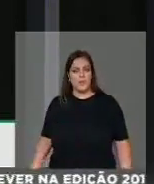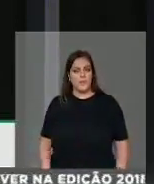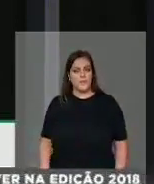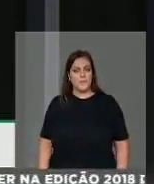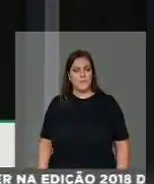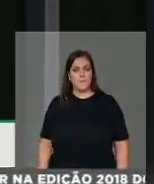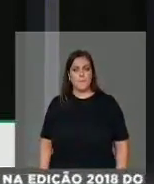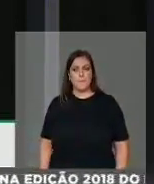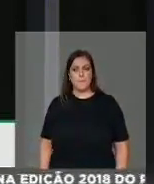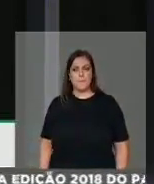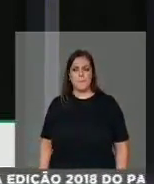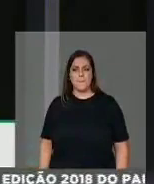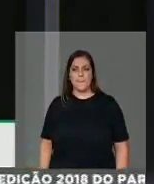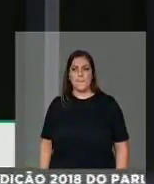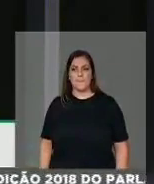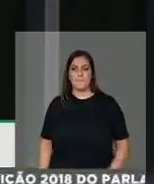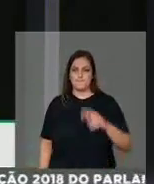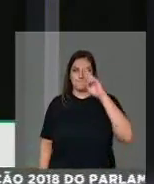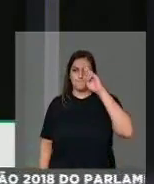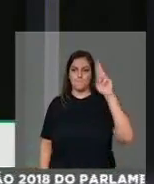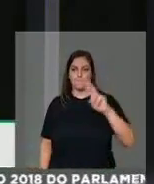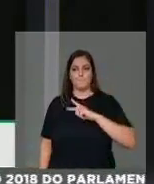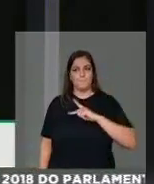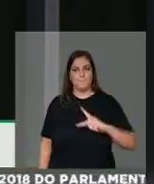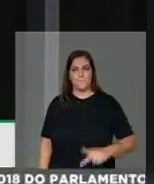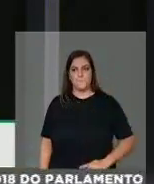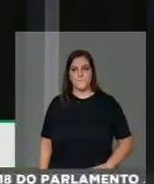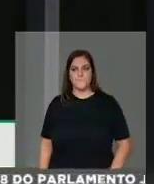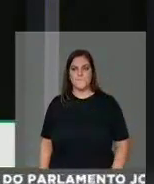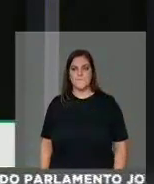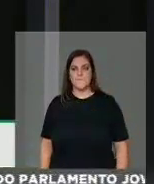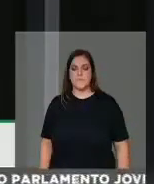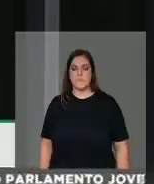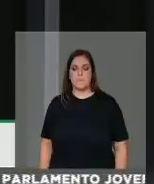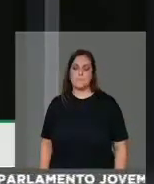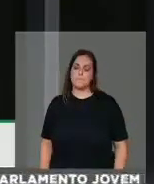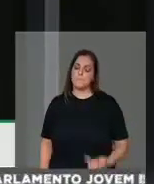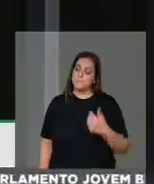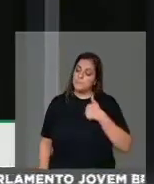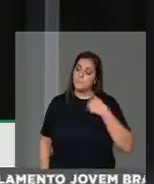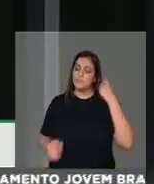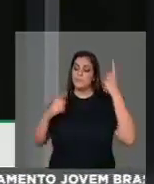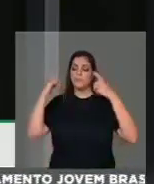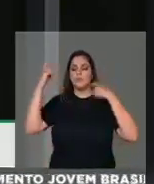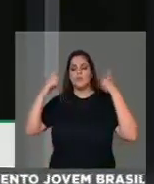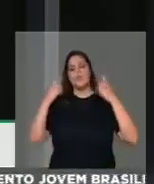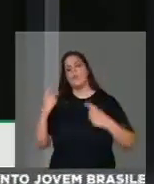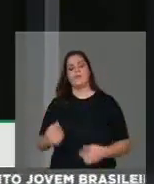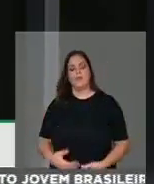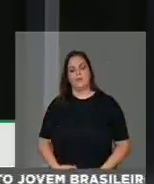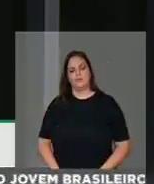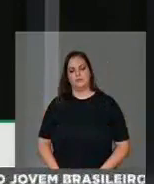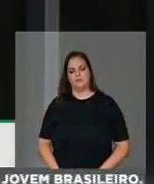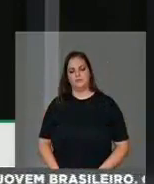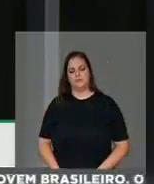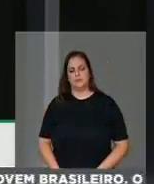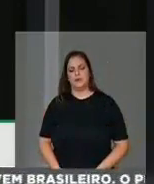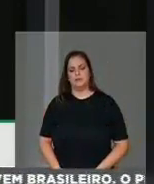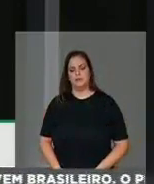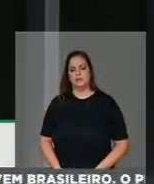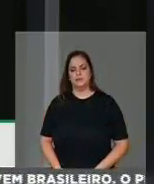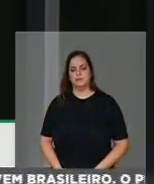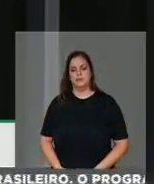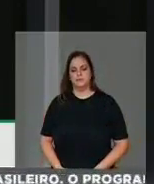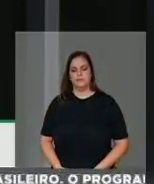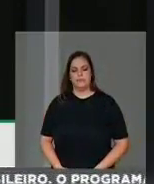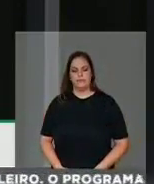senhor presidente, eu quero demonstrar essa preocupação aqui com o que está ocorrendo. Para